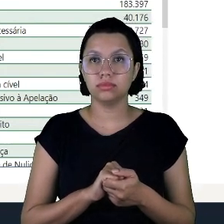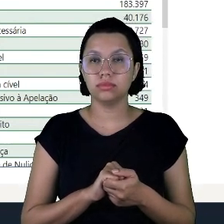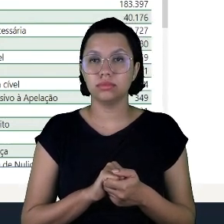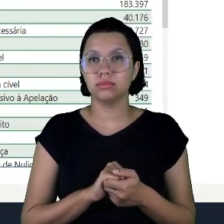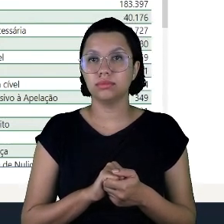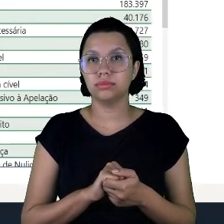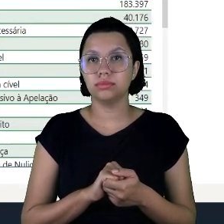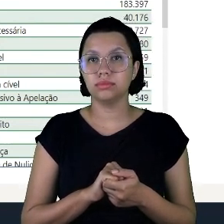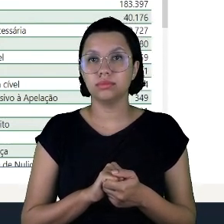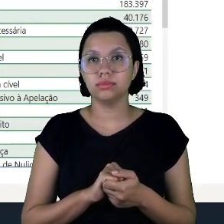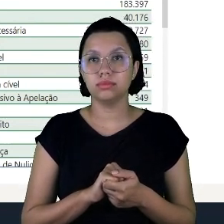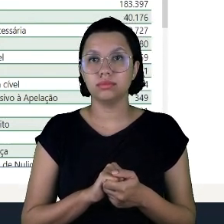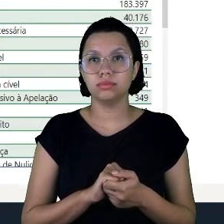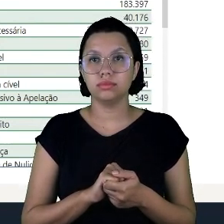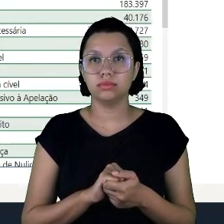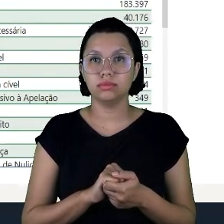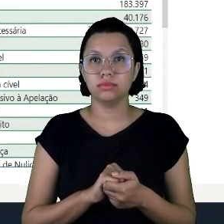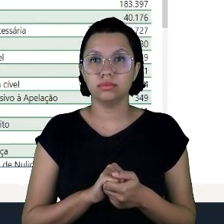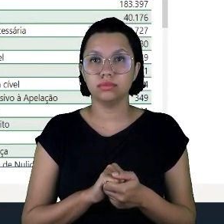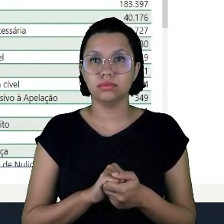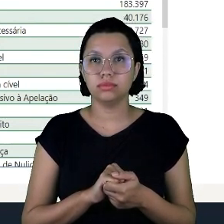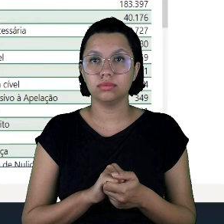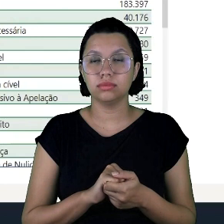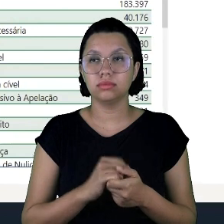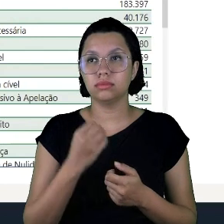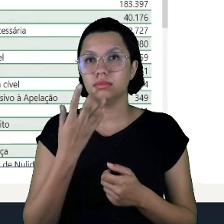dele, 2 tabelas com os dados selecionados.